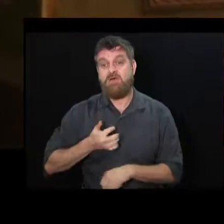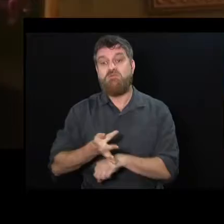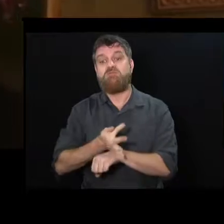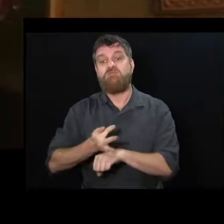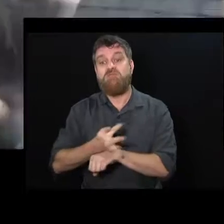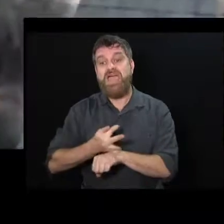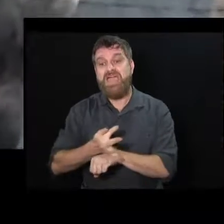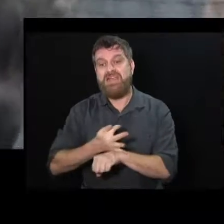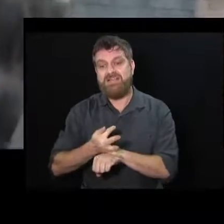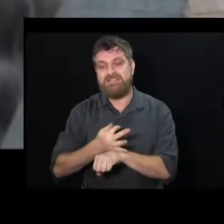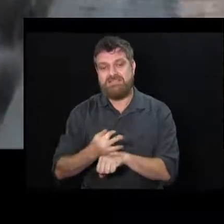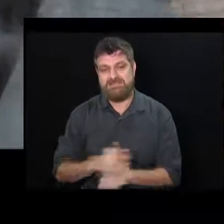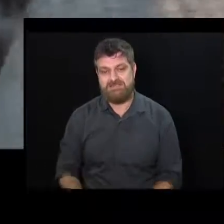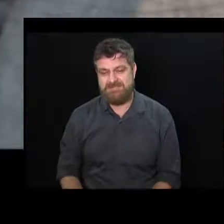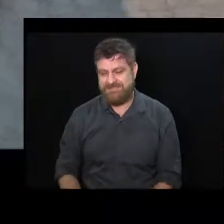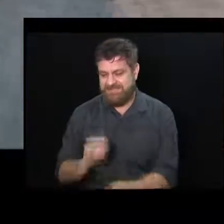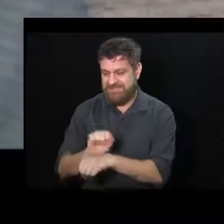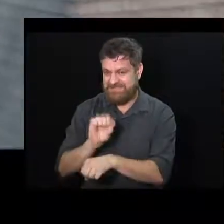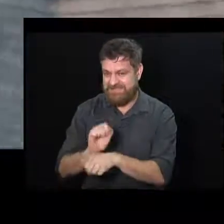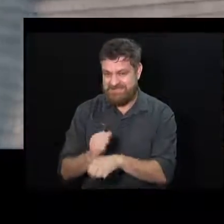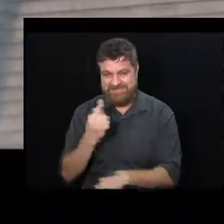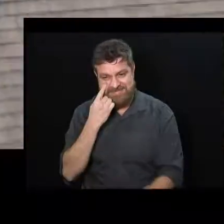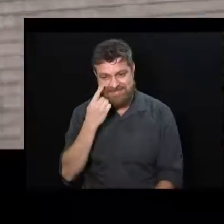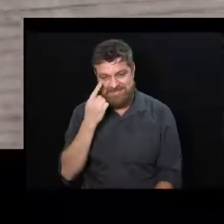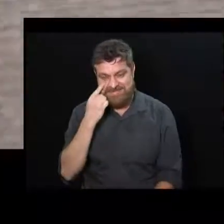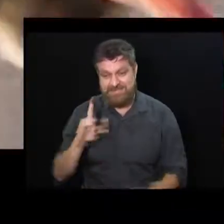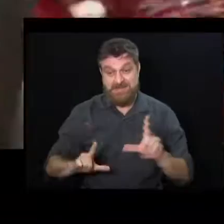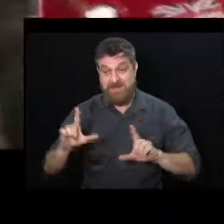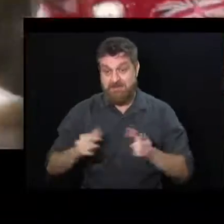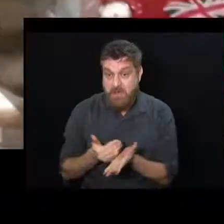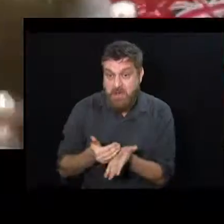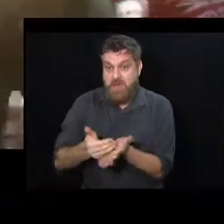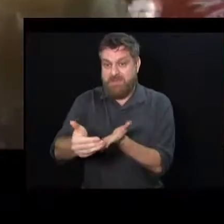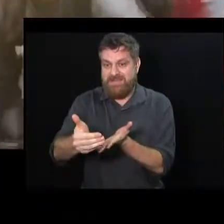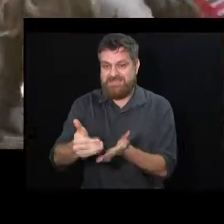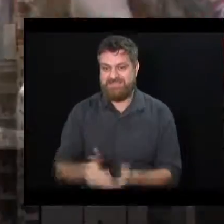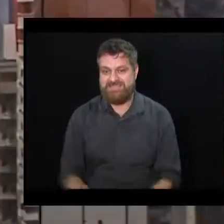sair de férias. Fique com a gente, o Câmara Notícia já está no ar.